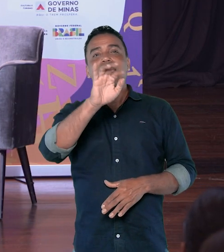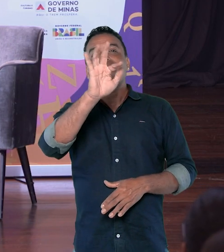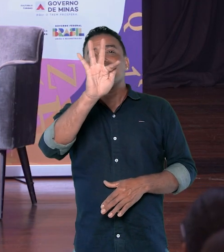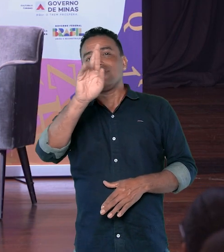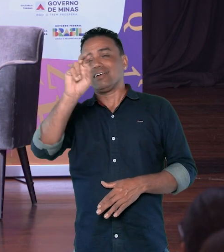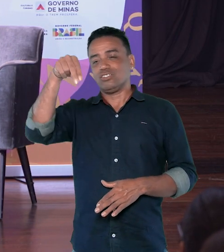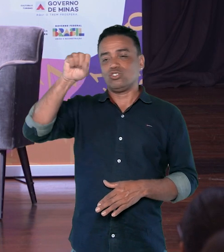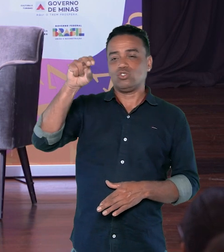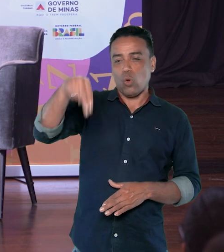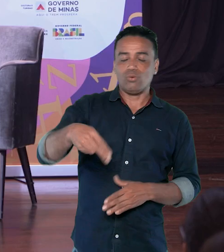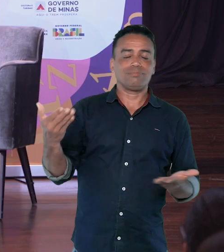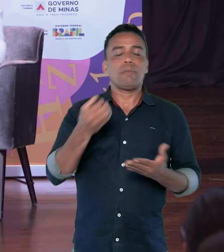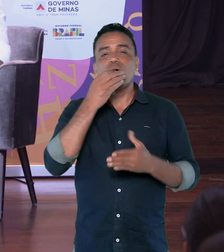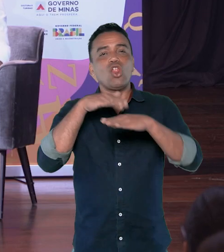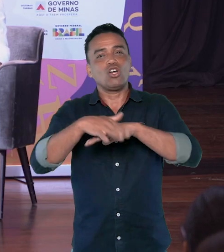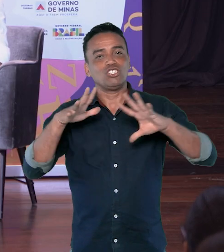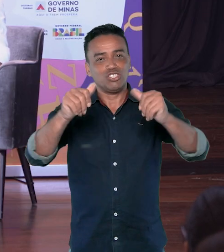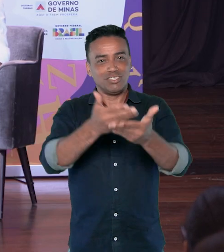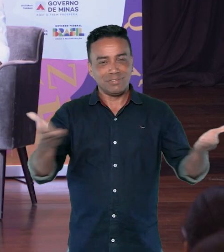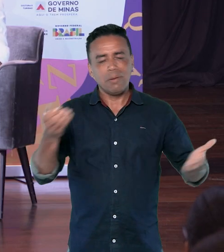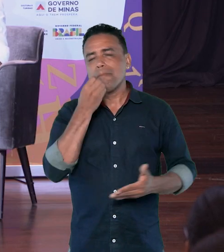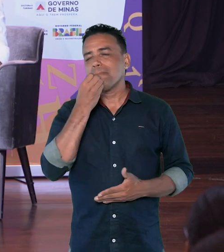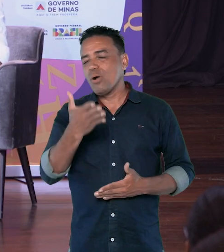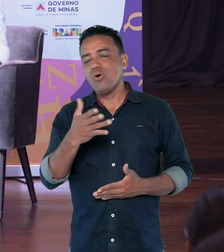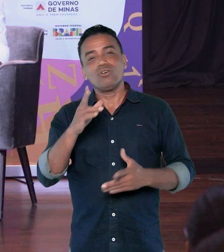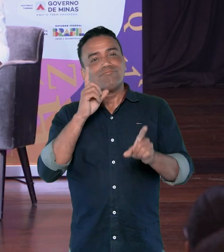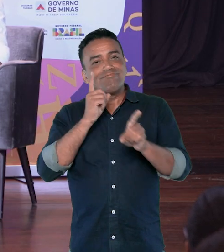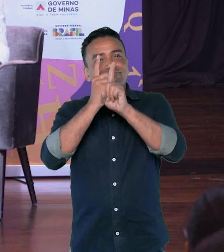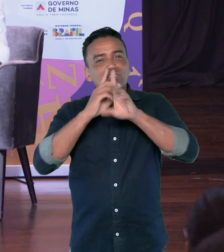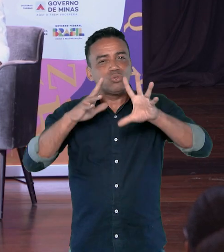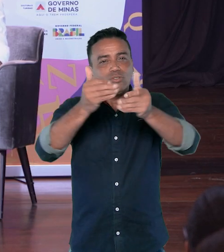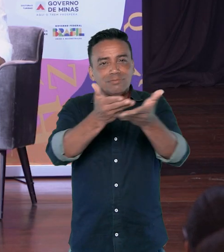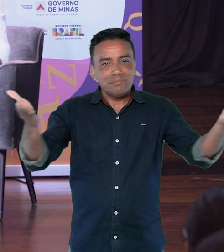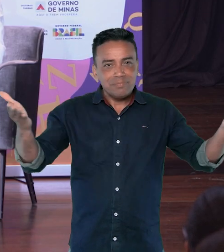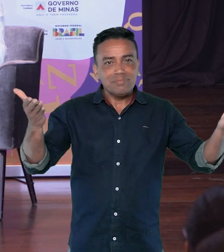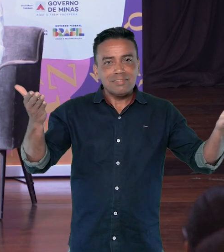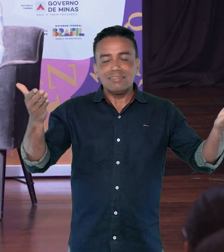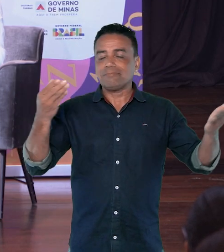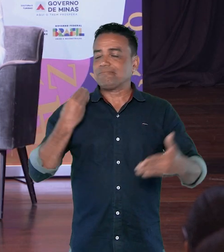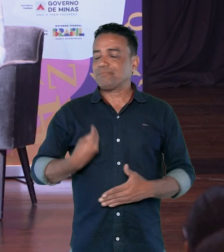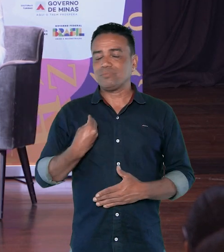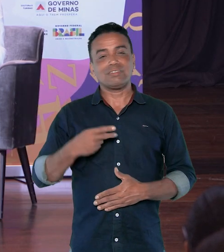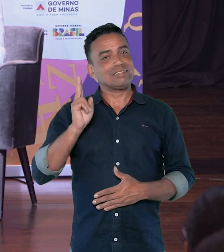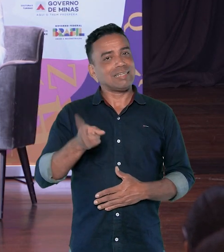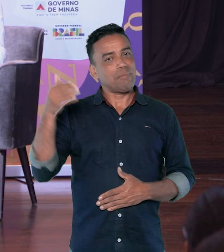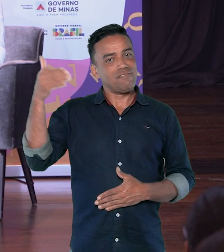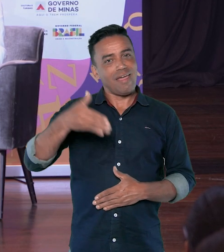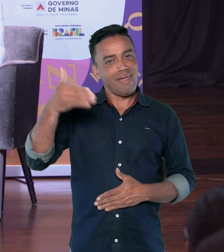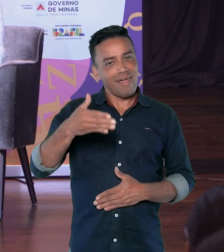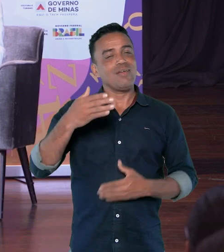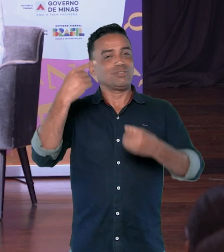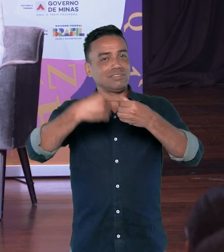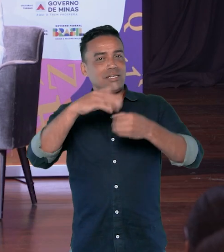Gente, boa noite. Que bom vê-los aqui. Sempre que venho a Belo Horizonte, sou muito